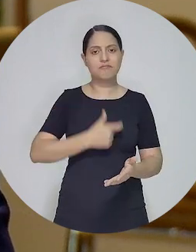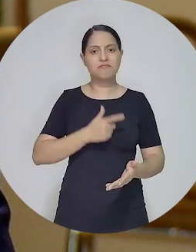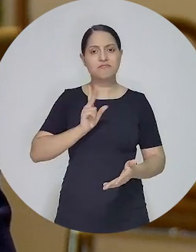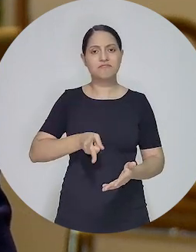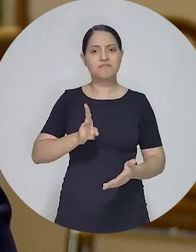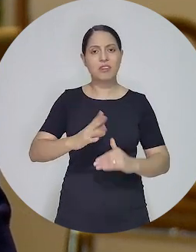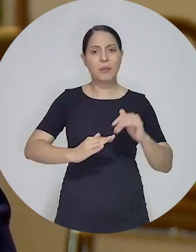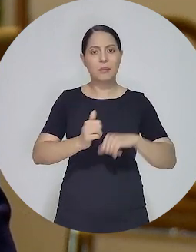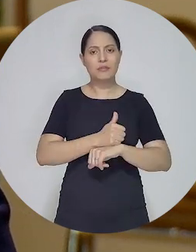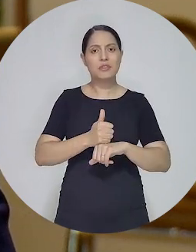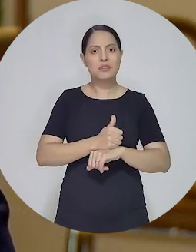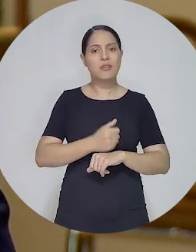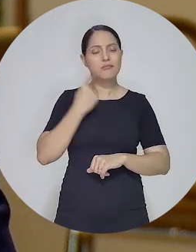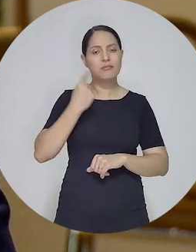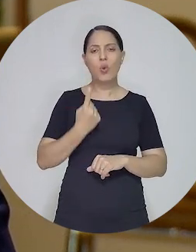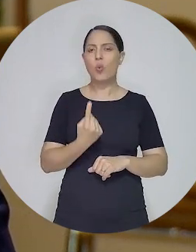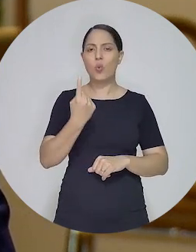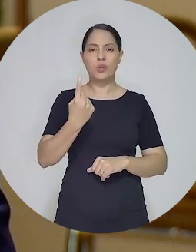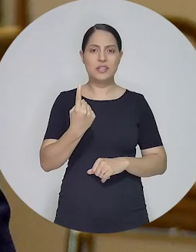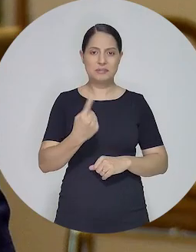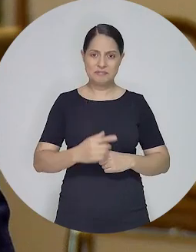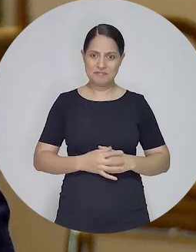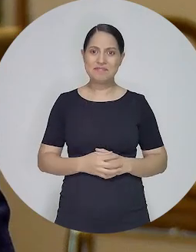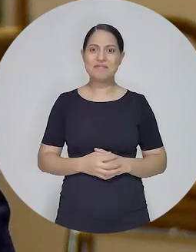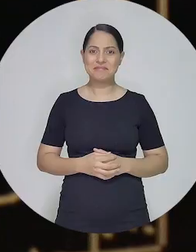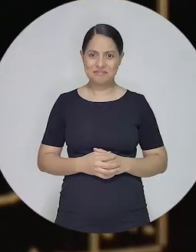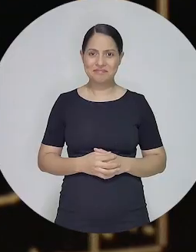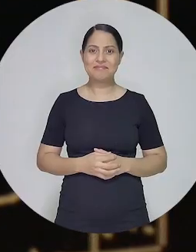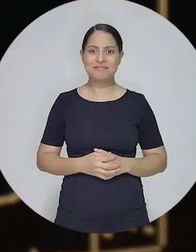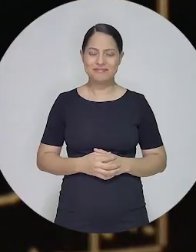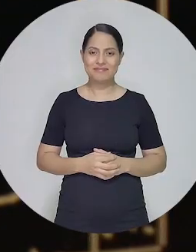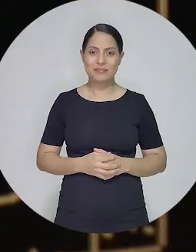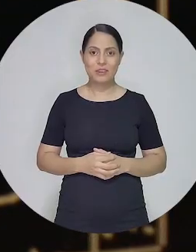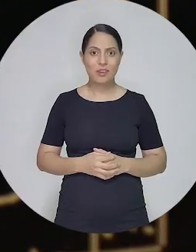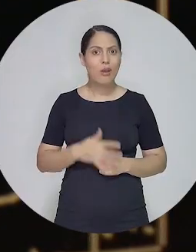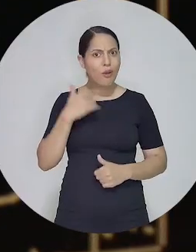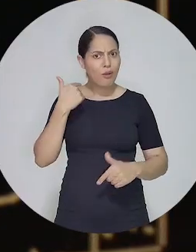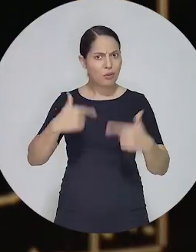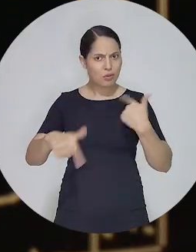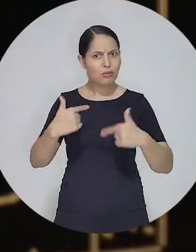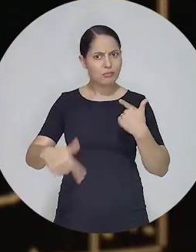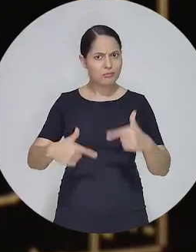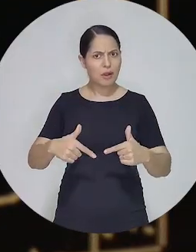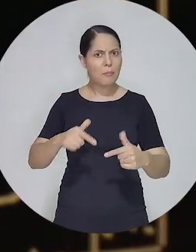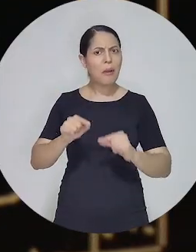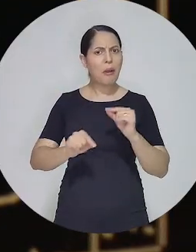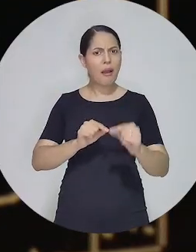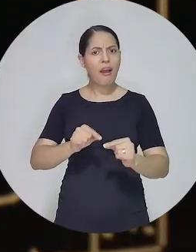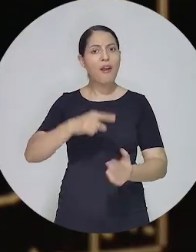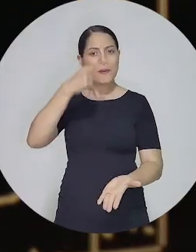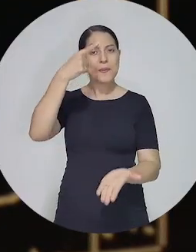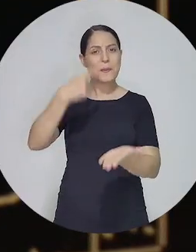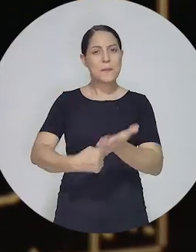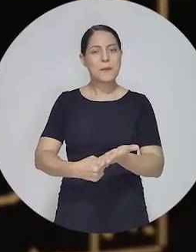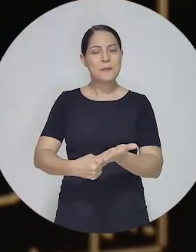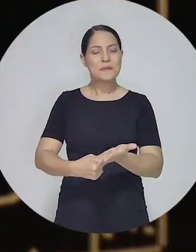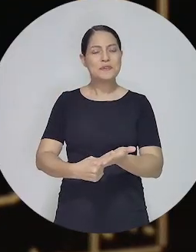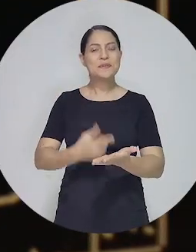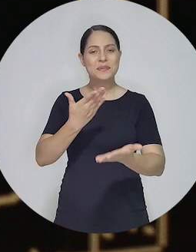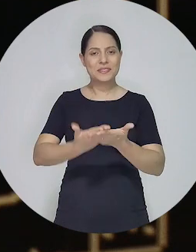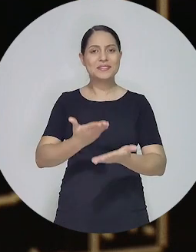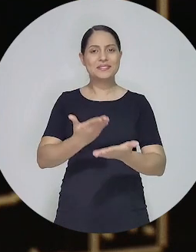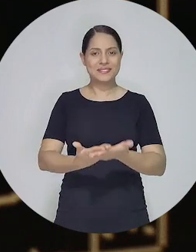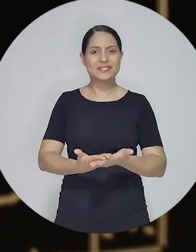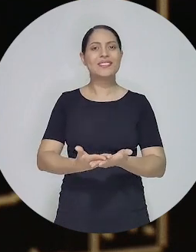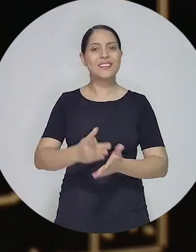sempre foi a minha única opção. O trabalho é e sempre foi firmado no compromisso com os